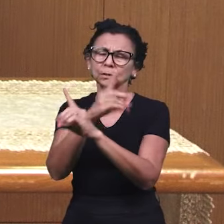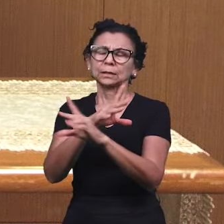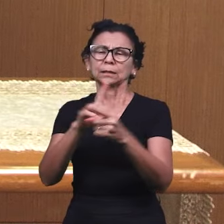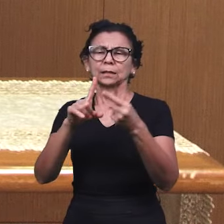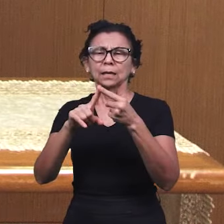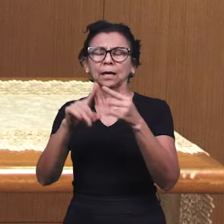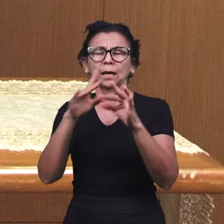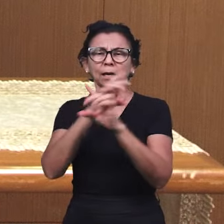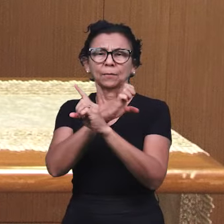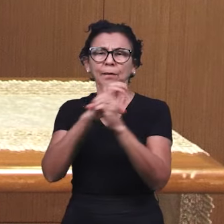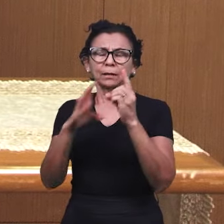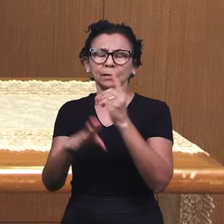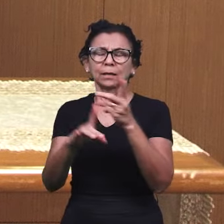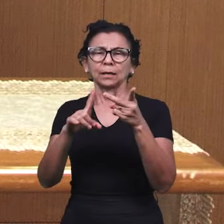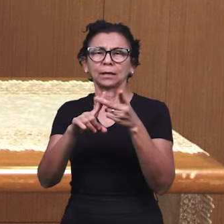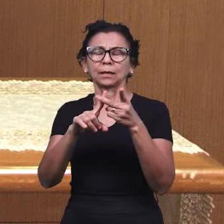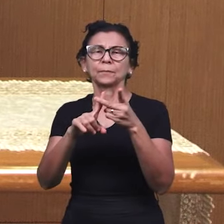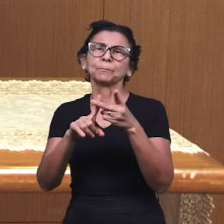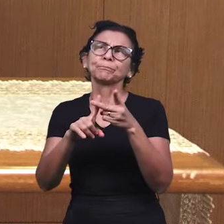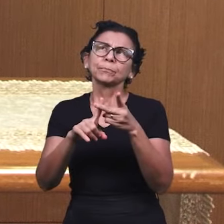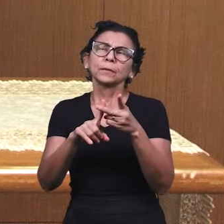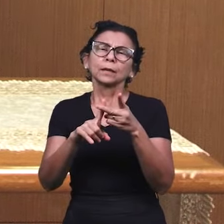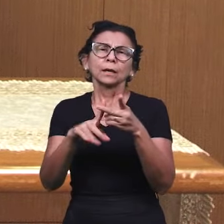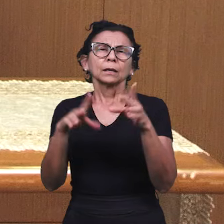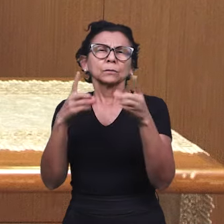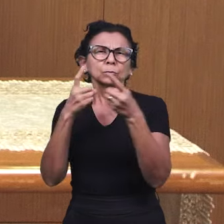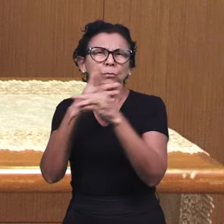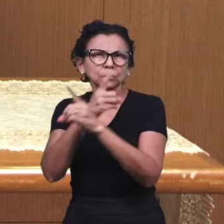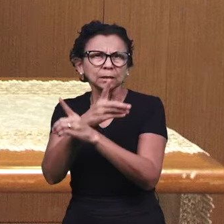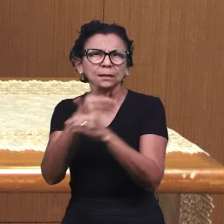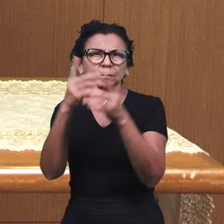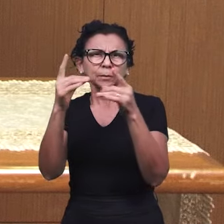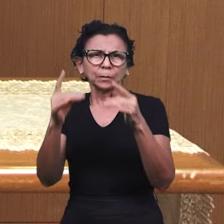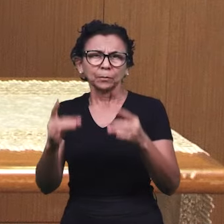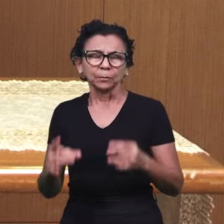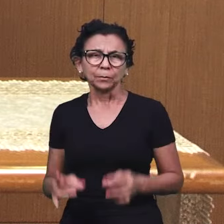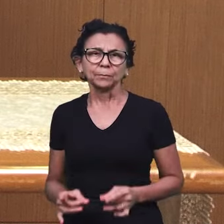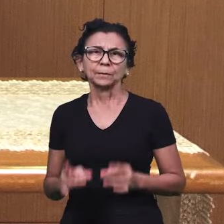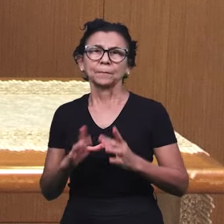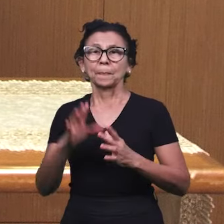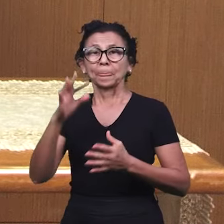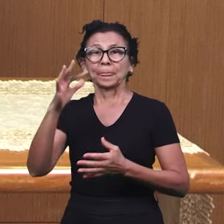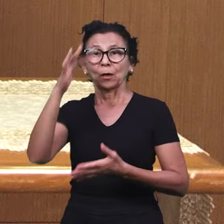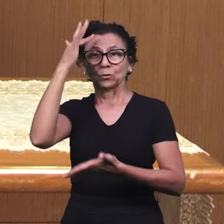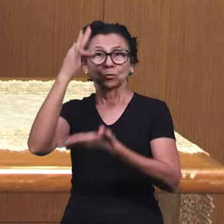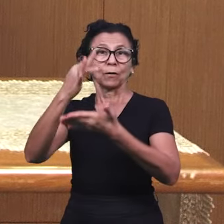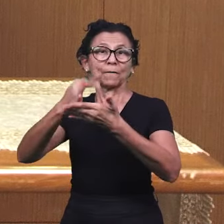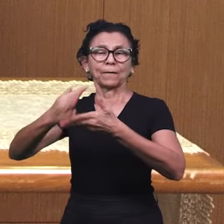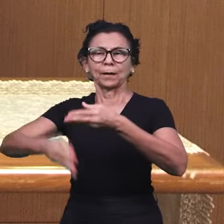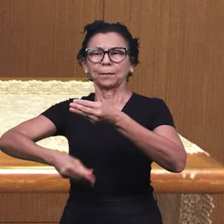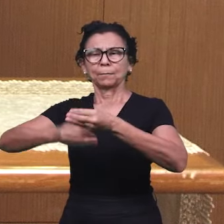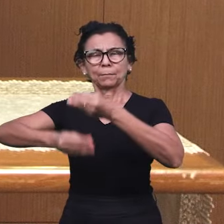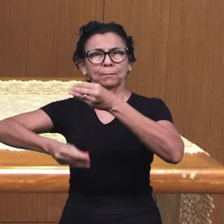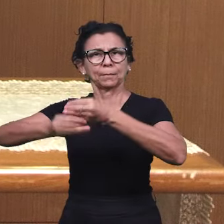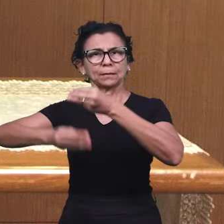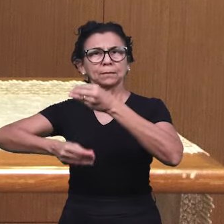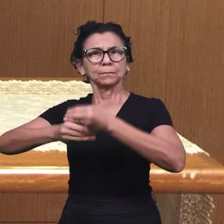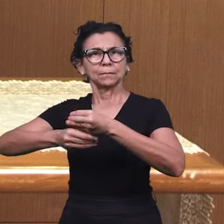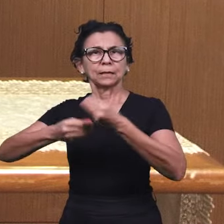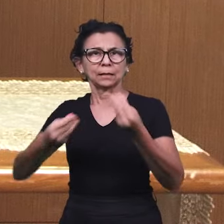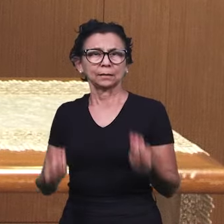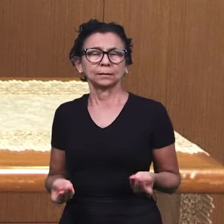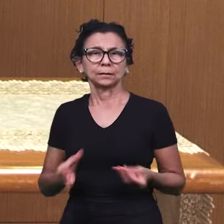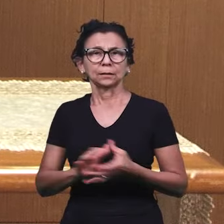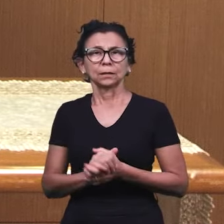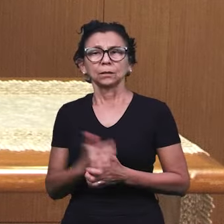em mensagens doutrinárias, em ensinos, mais a fé ela é nutrida. O avivamento que aconteceu